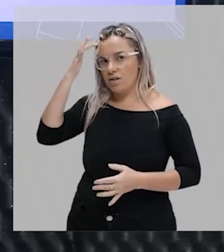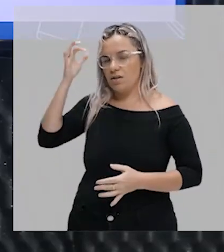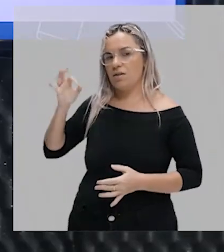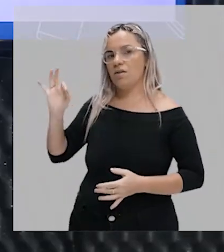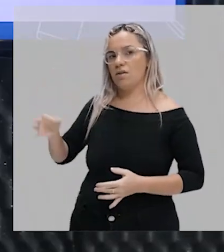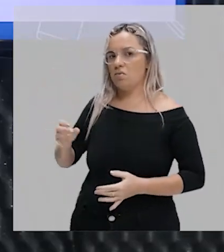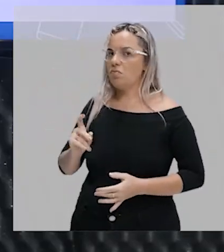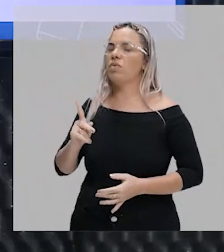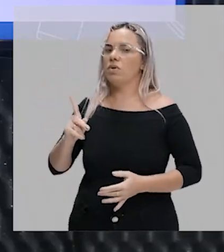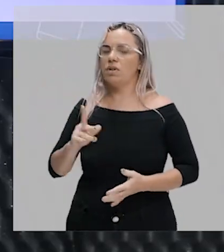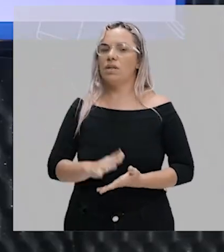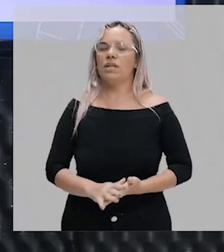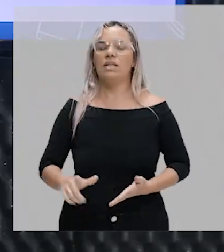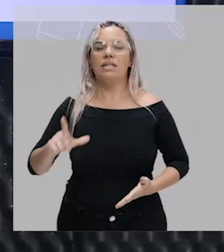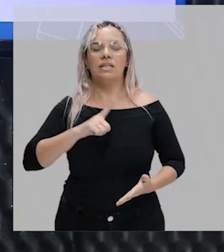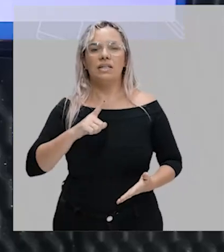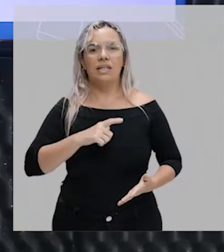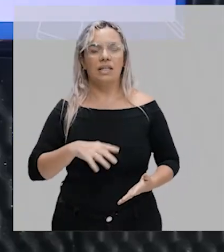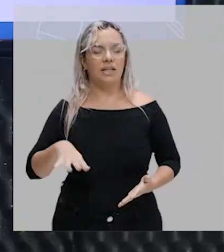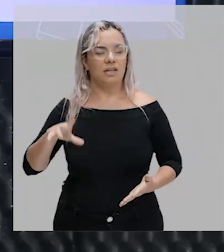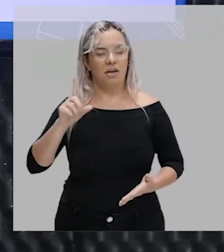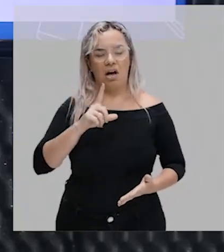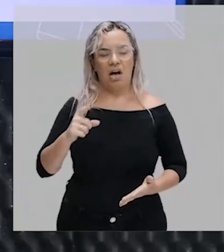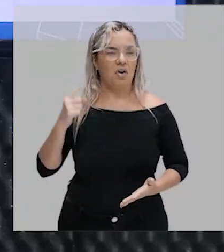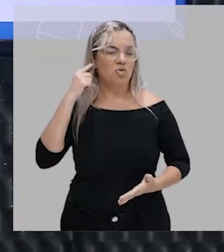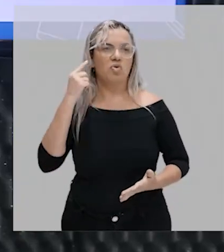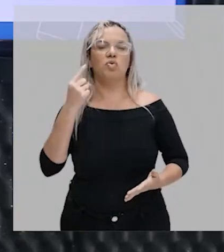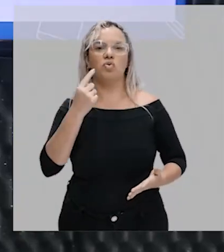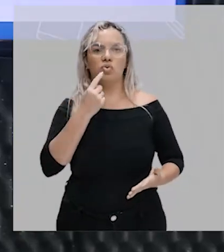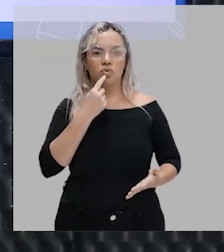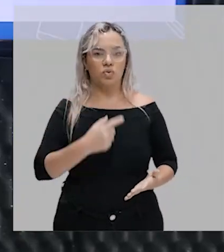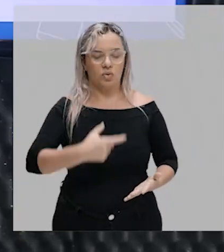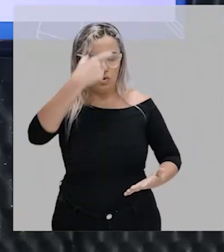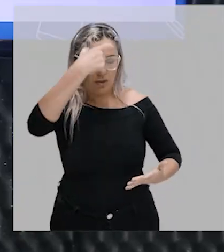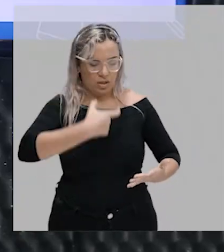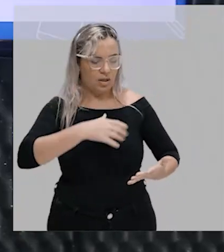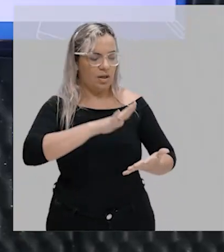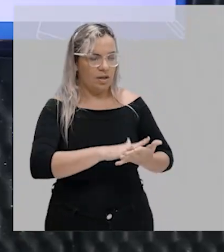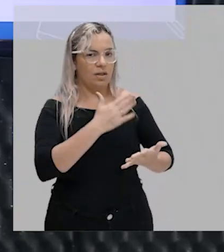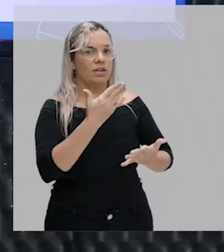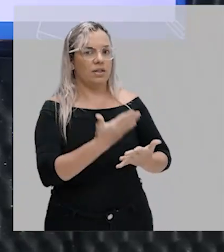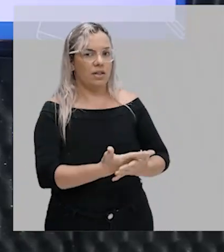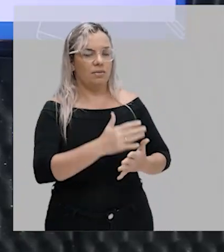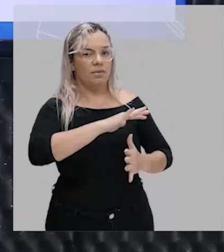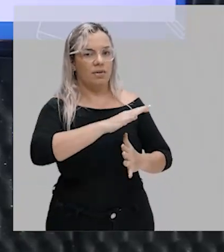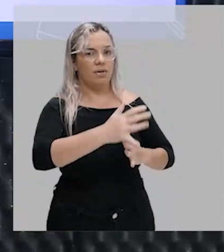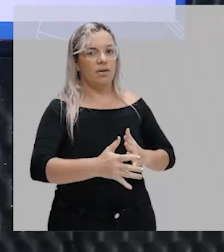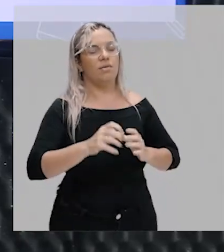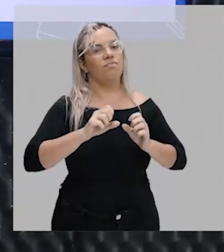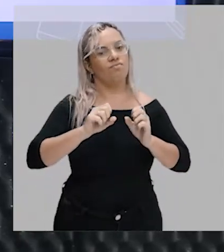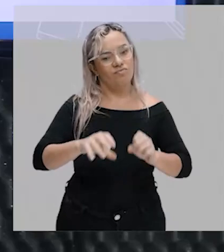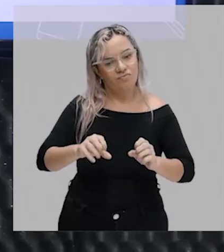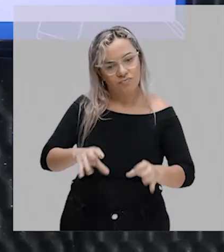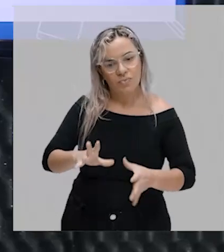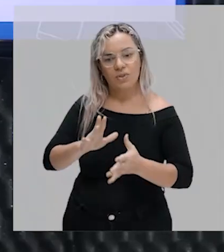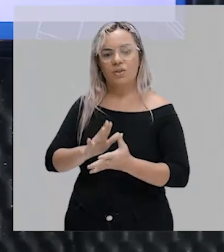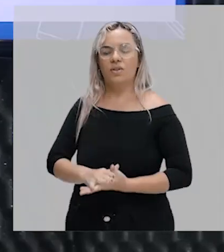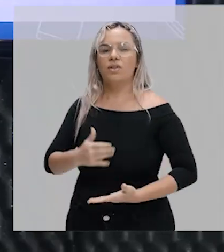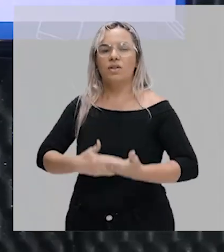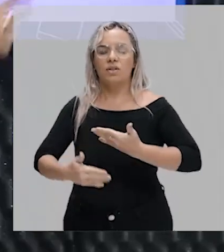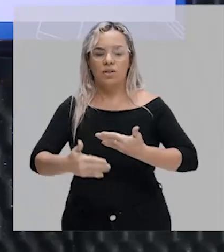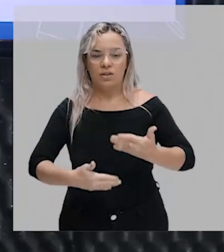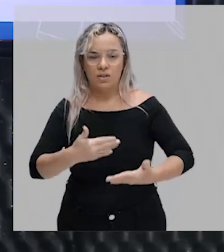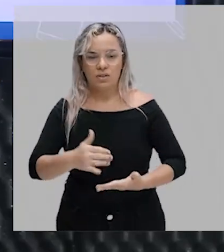me compreende, tem a DEI aqui para me ajudar, ok? Então, olha só. Então, a sintaxe é a parte da gramática que vai trabalhar essas formas linguísticas